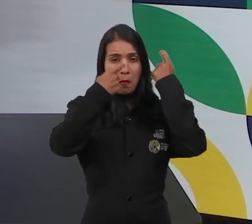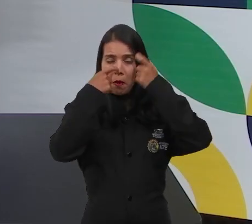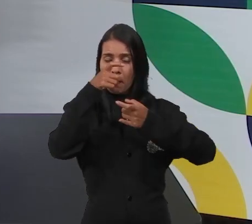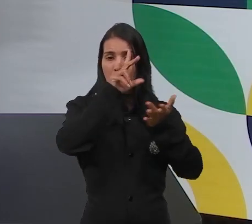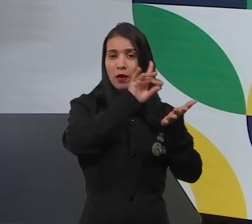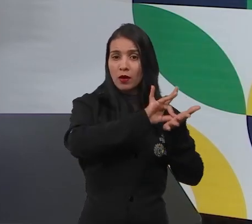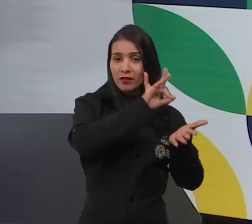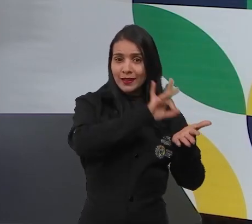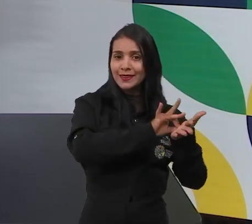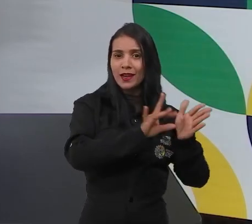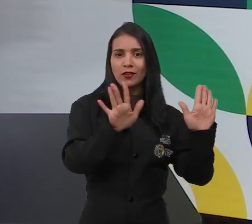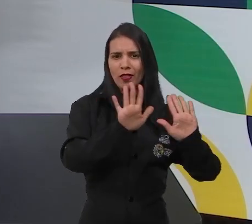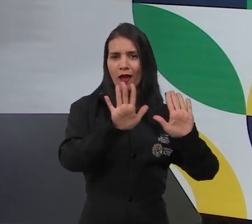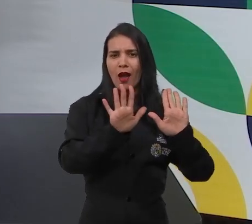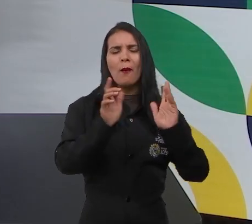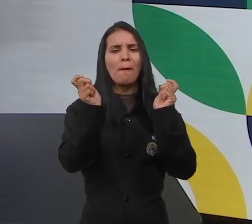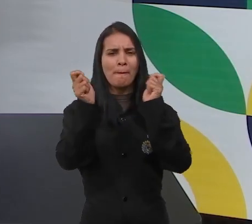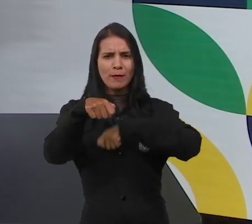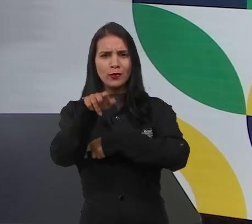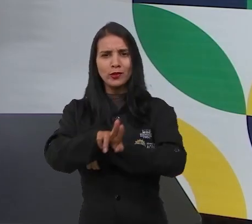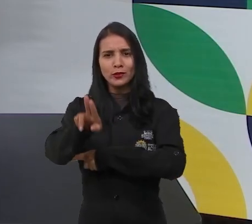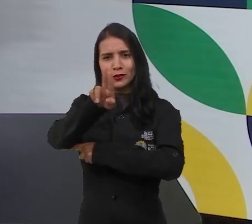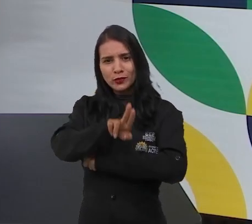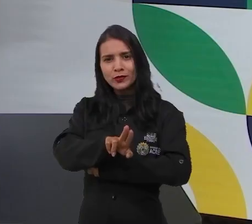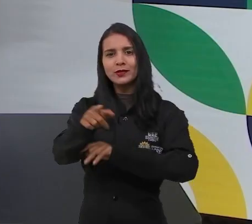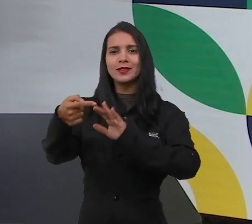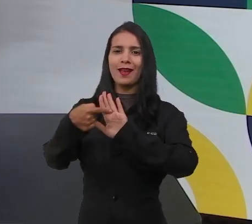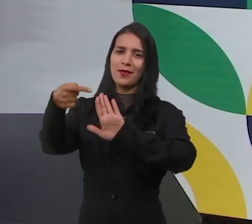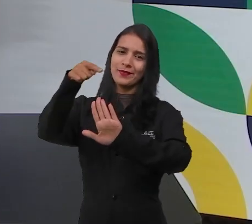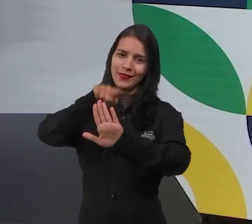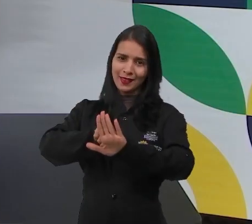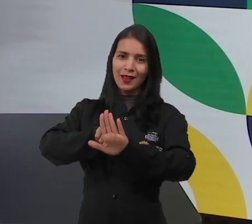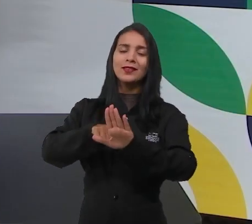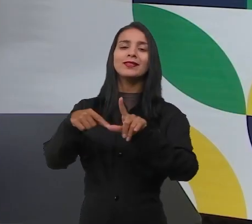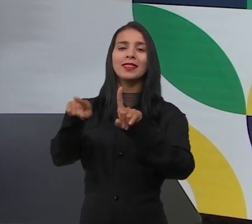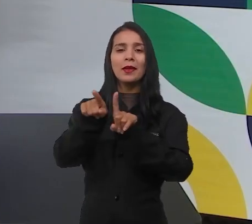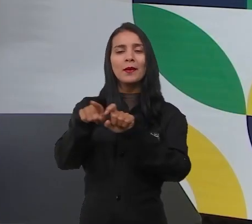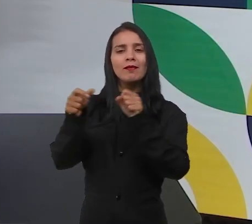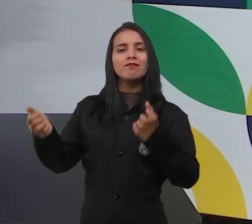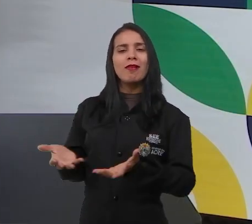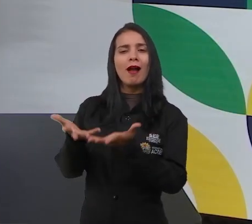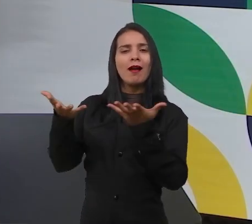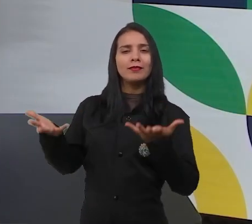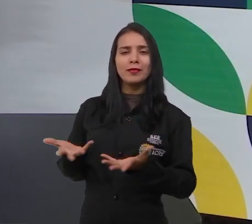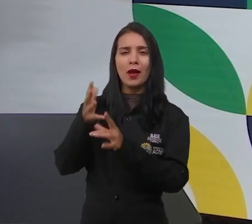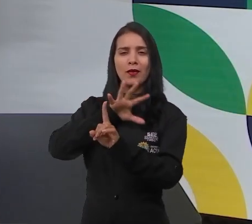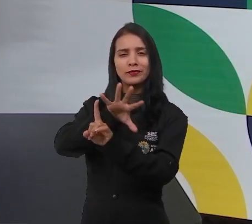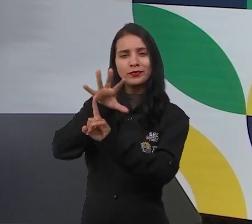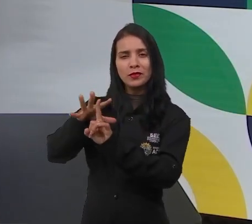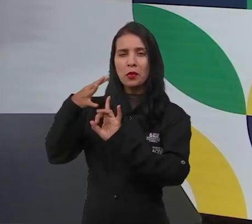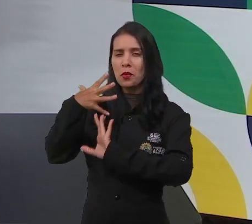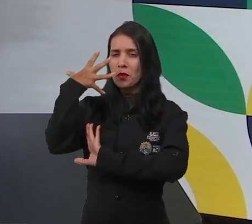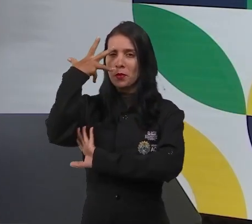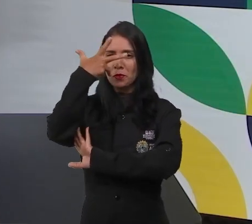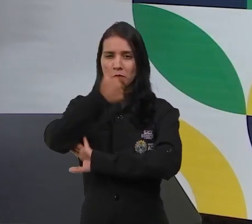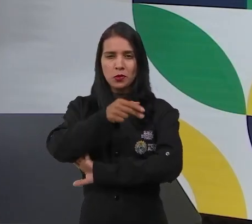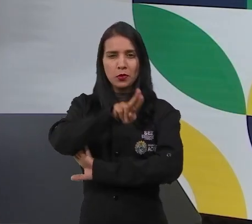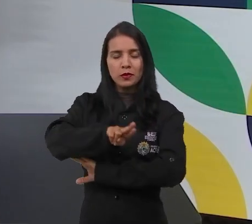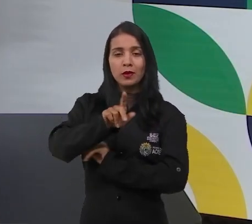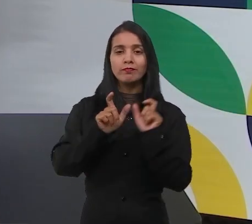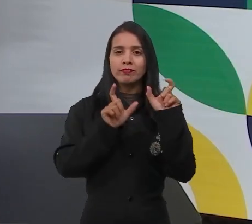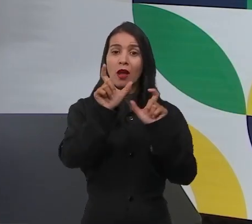usar esses recursos estilísticos, que é o belo, essa questão da exaltação, você utilizar essas